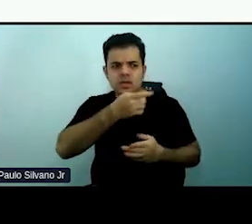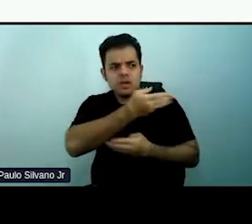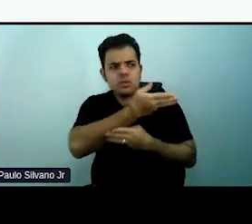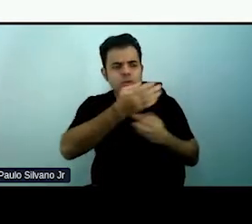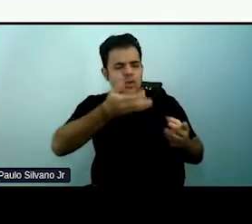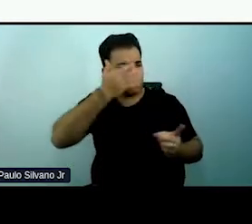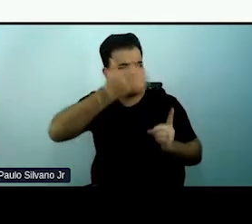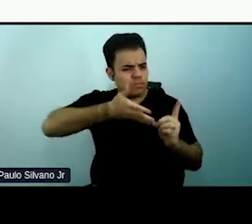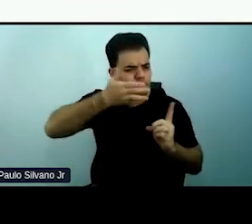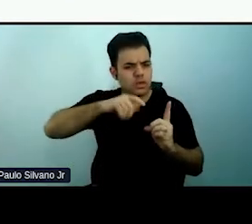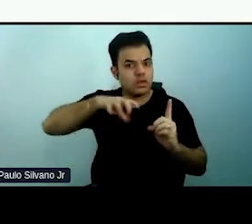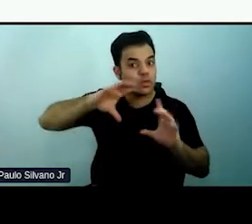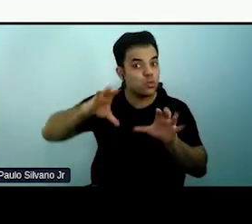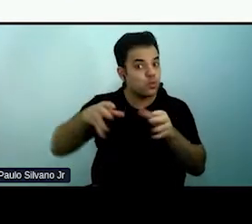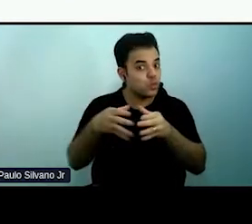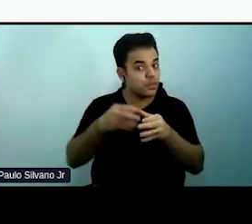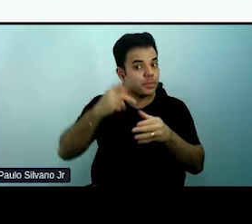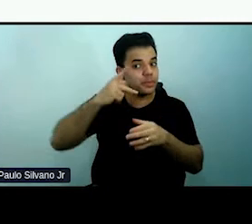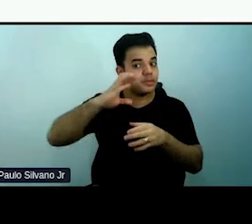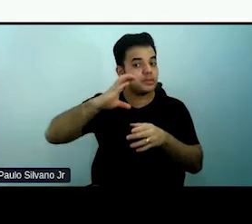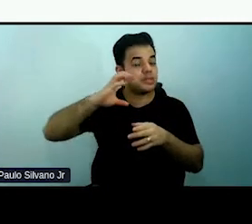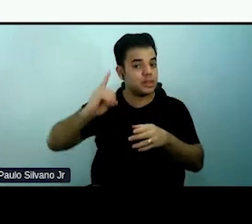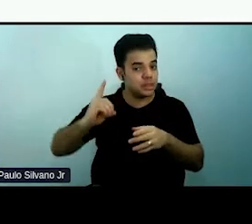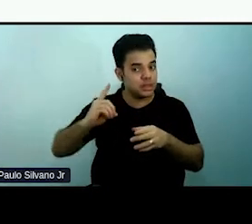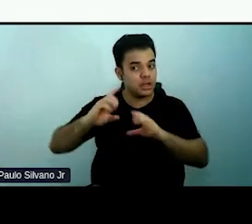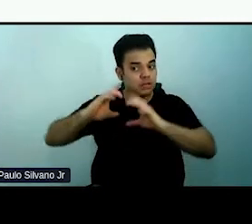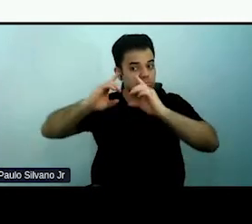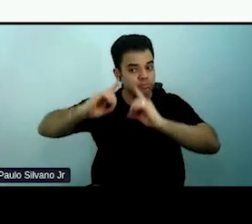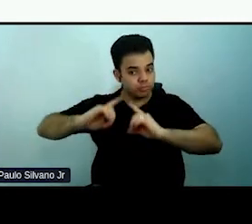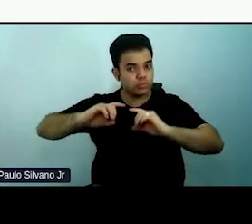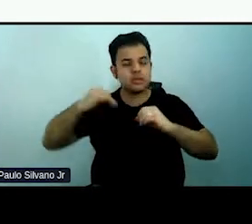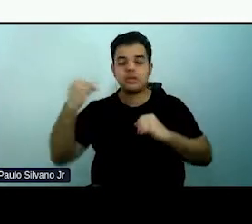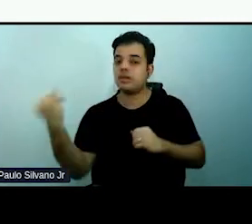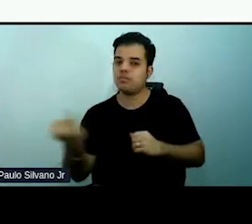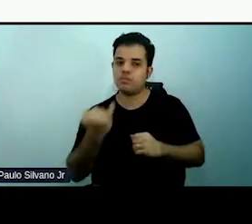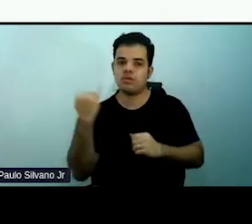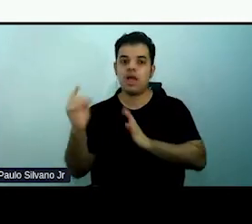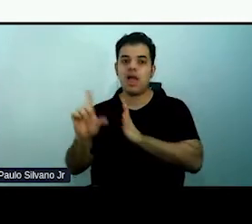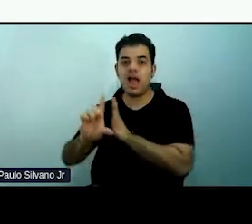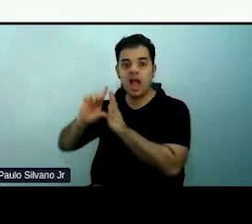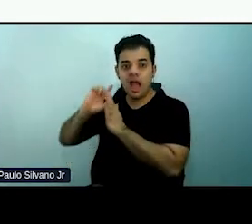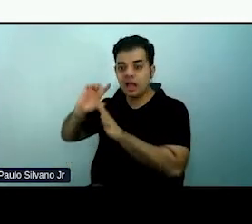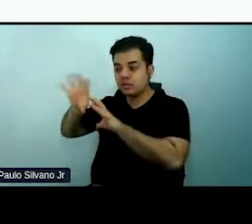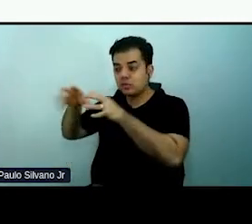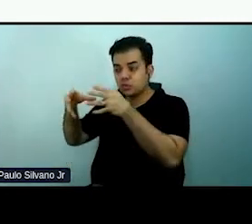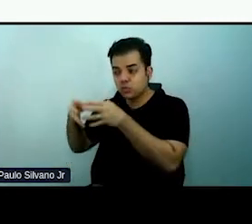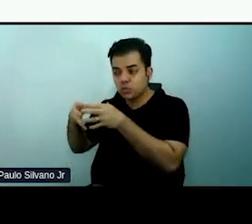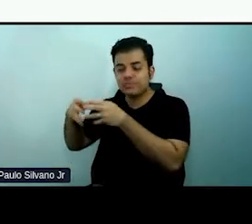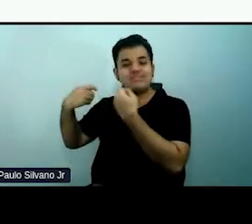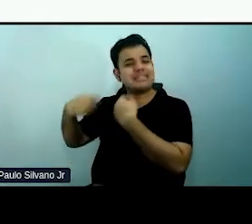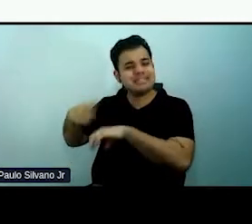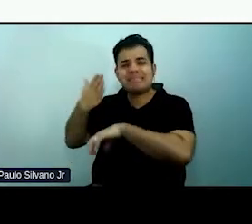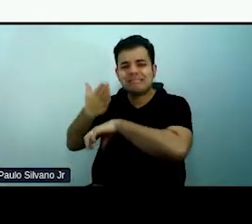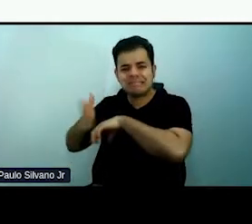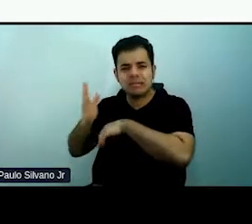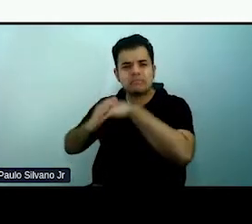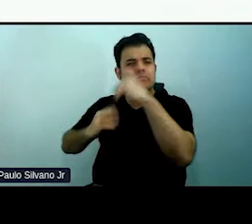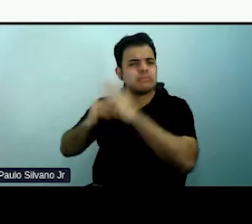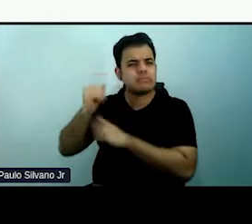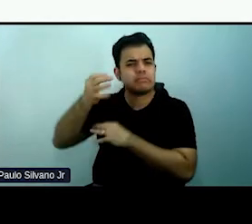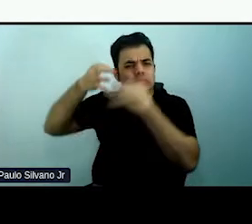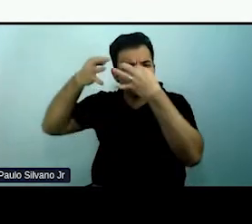um PCD na tua equipe, é super importante antes, né, ter um treinamento de boas